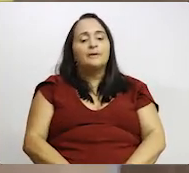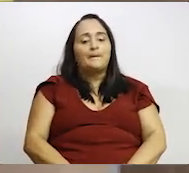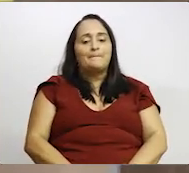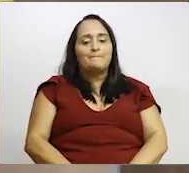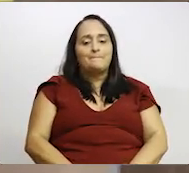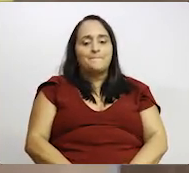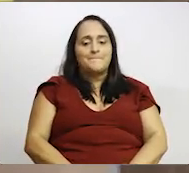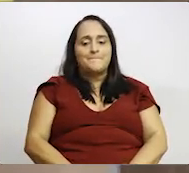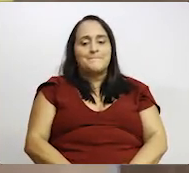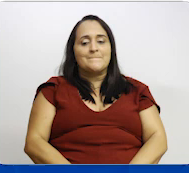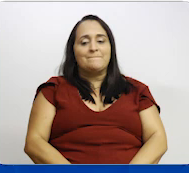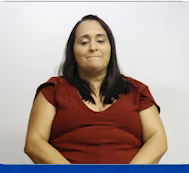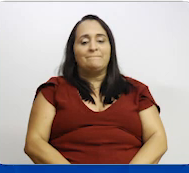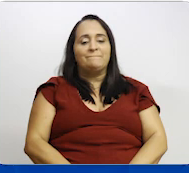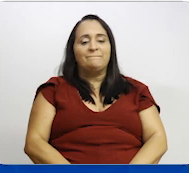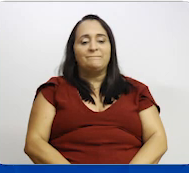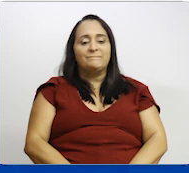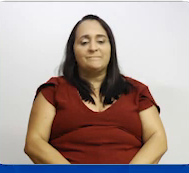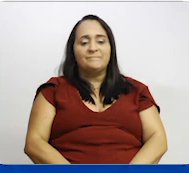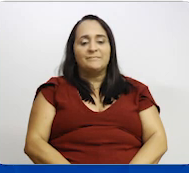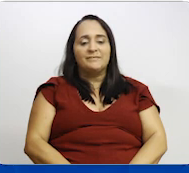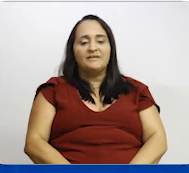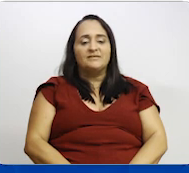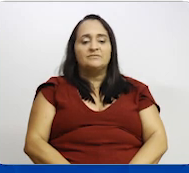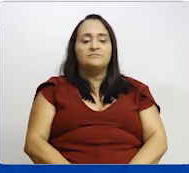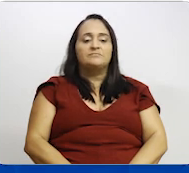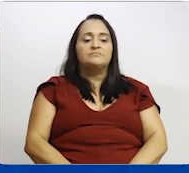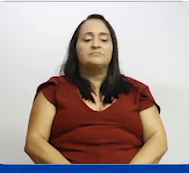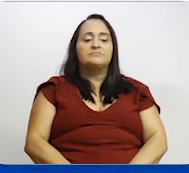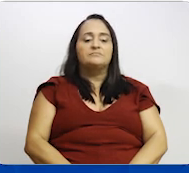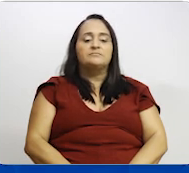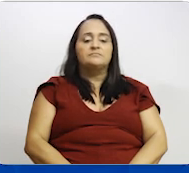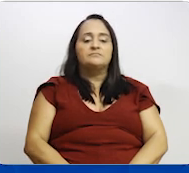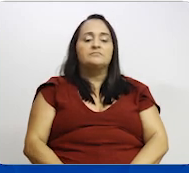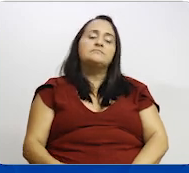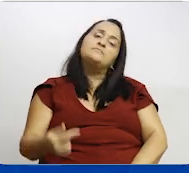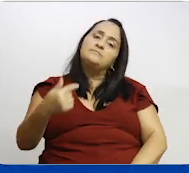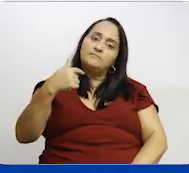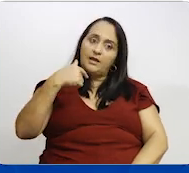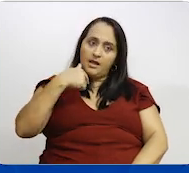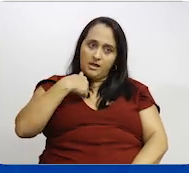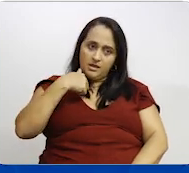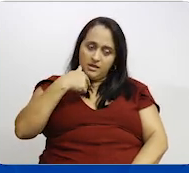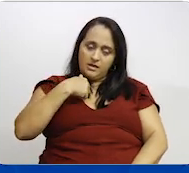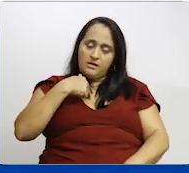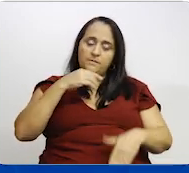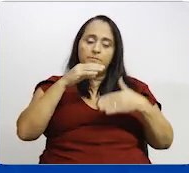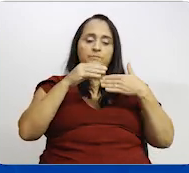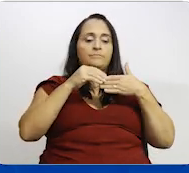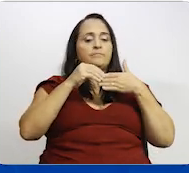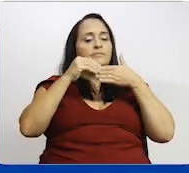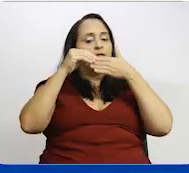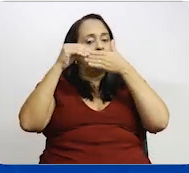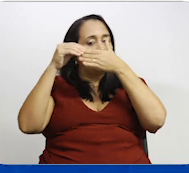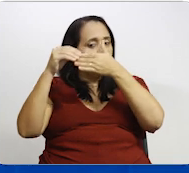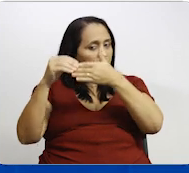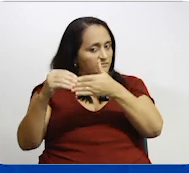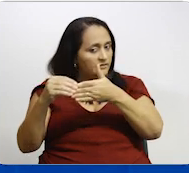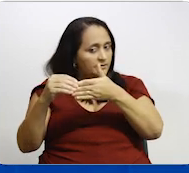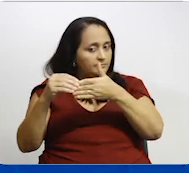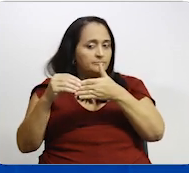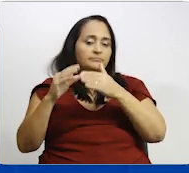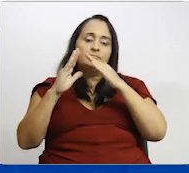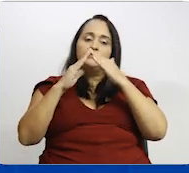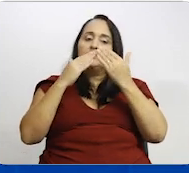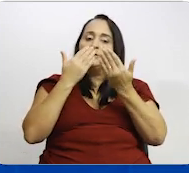chocolate, tá? Acompanha comigo. Olha, eu levei para a escola